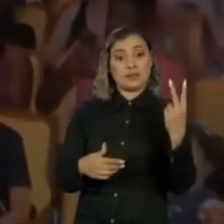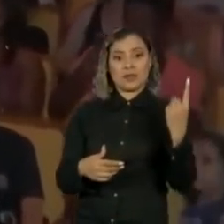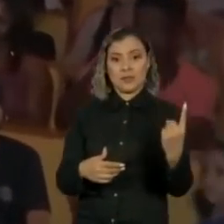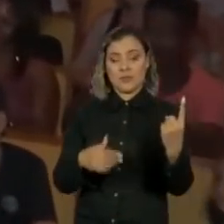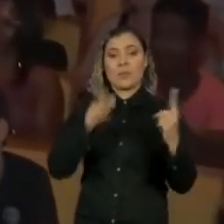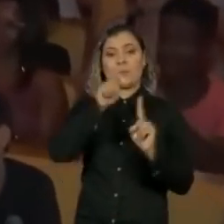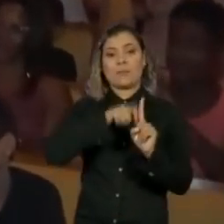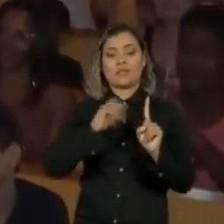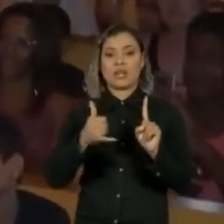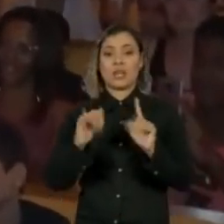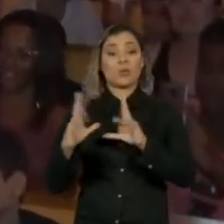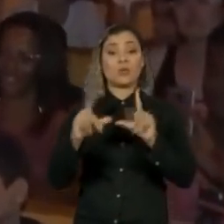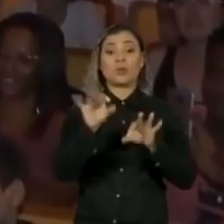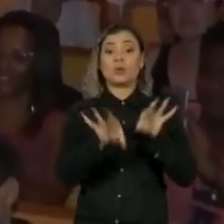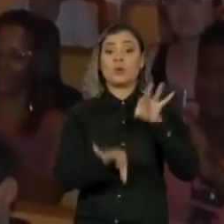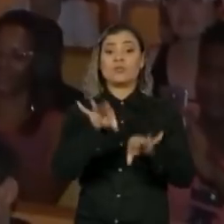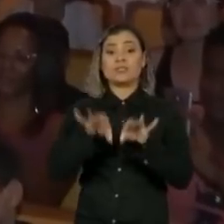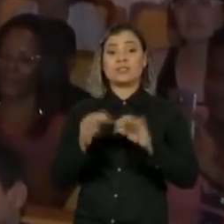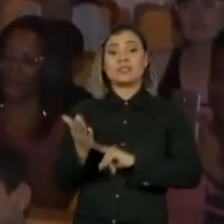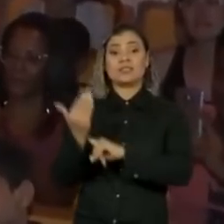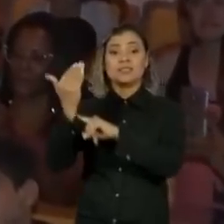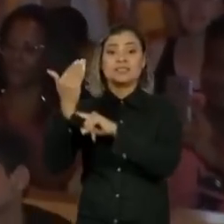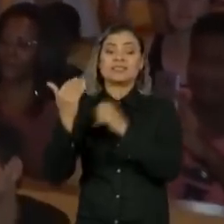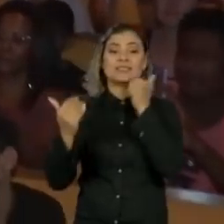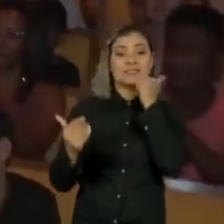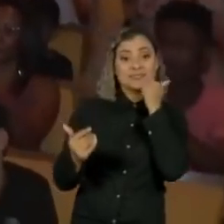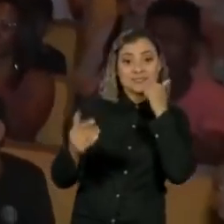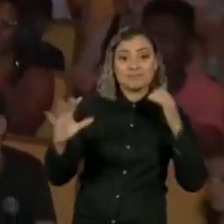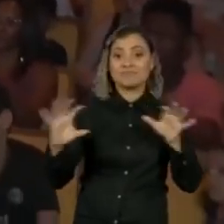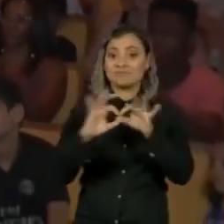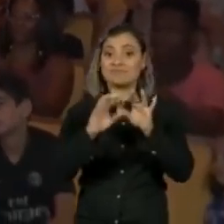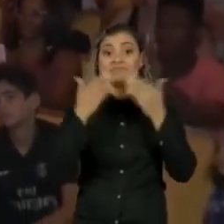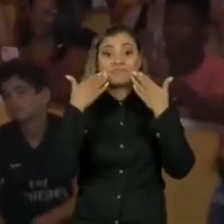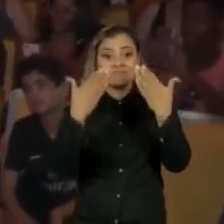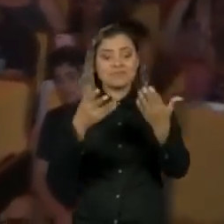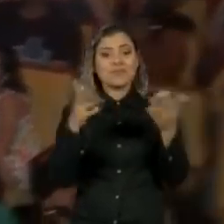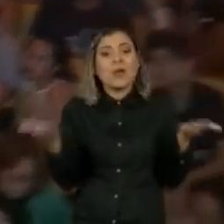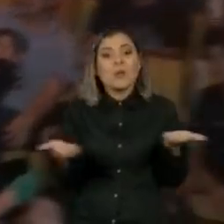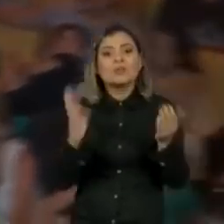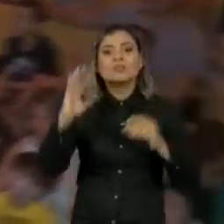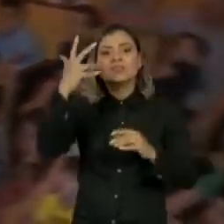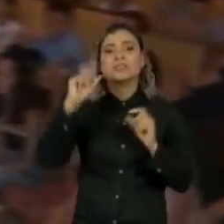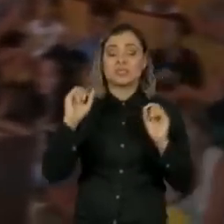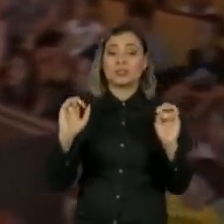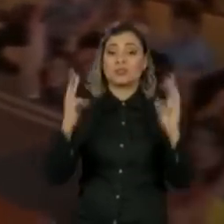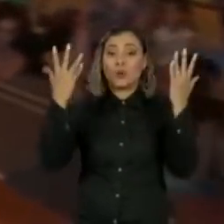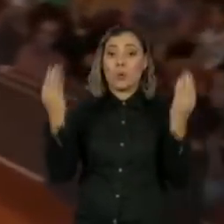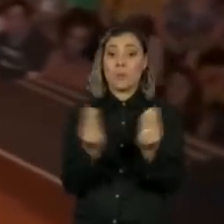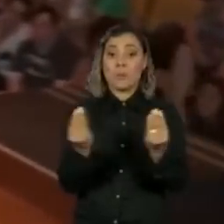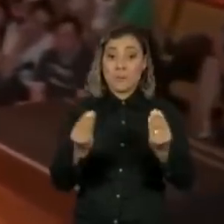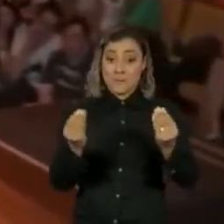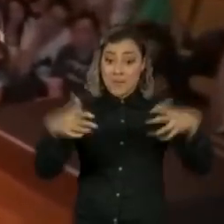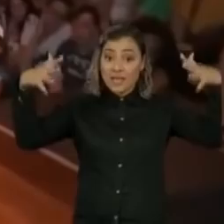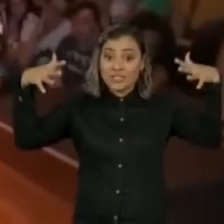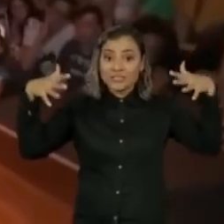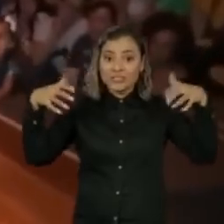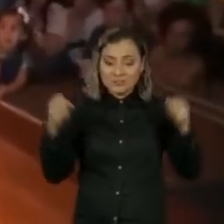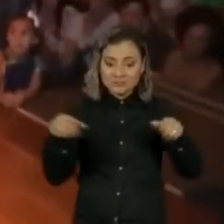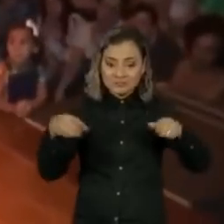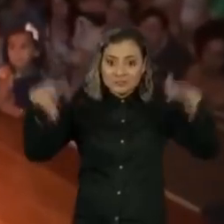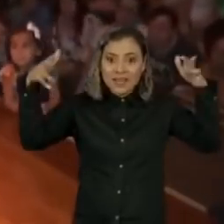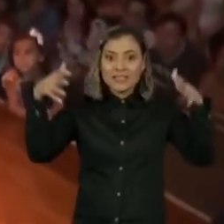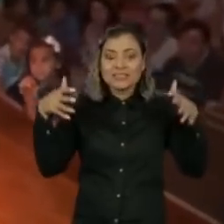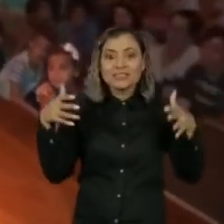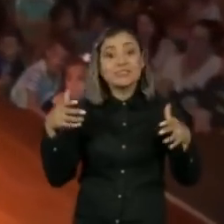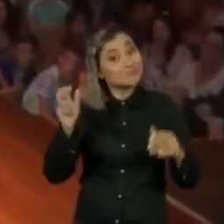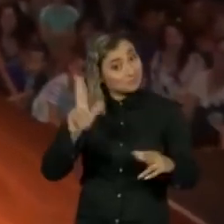oficinas, todas ligadas à ciência e tecnologia. O que acontece agora? Você acompanha um show de mágica aqui, o auditório bem lotado,